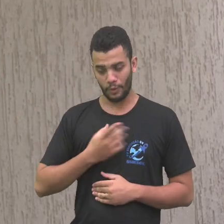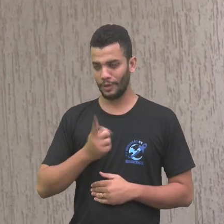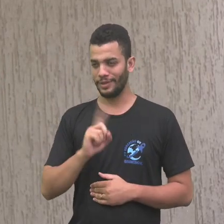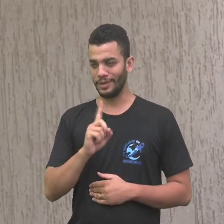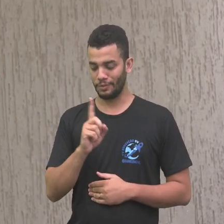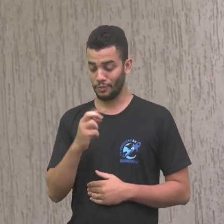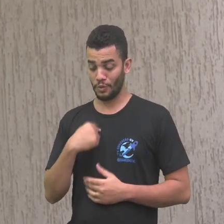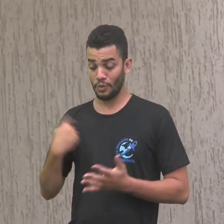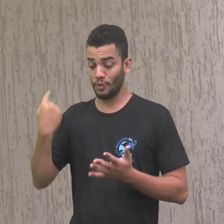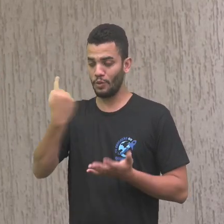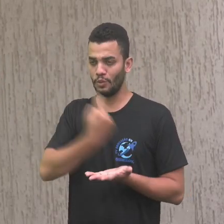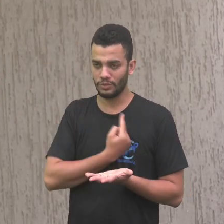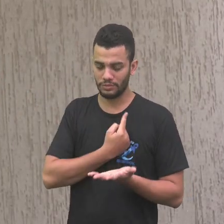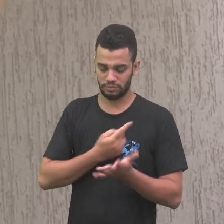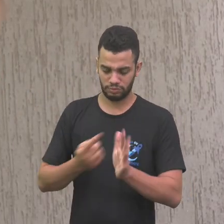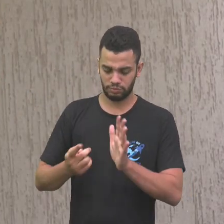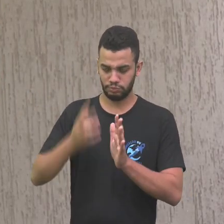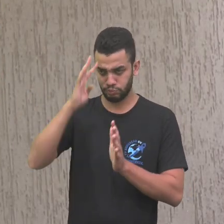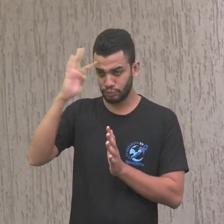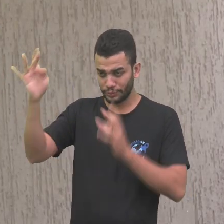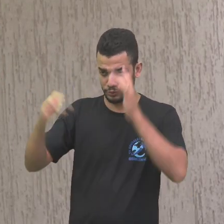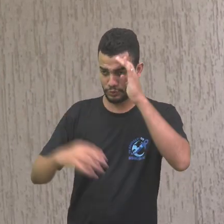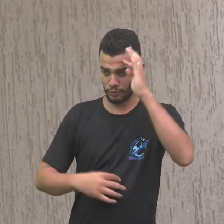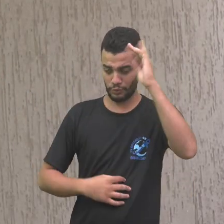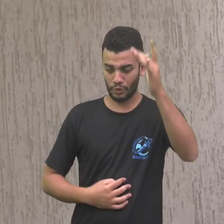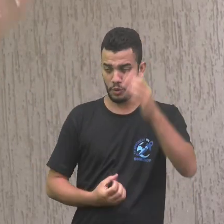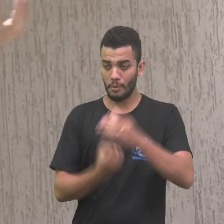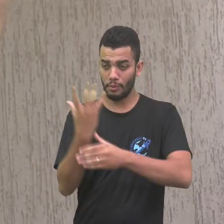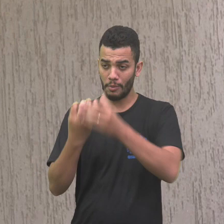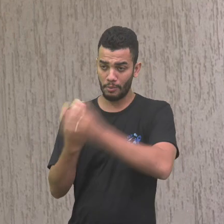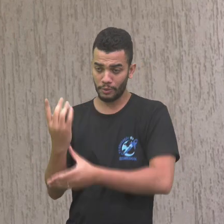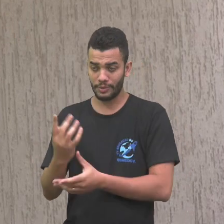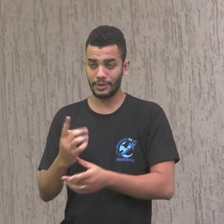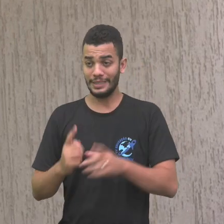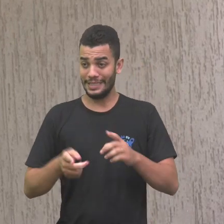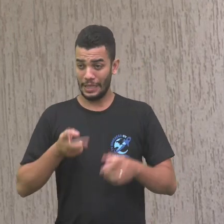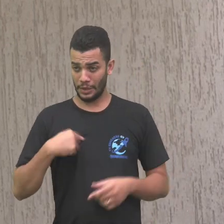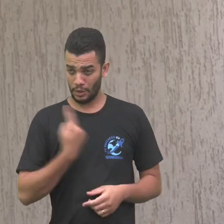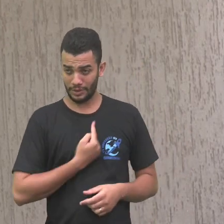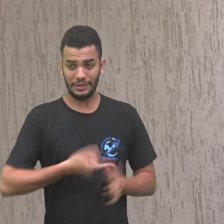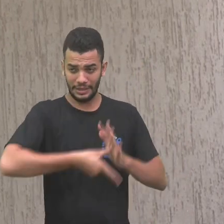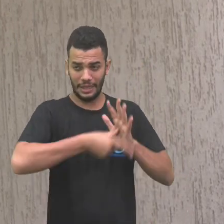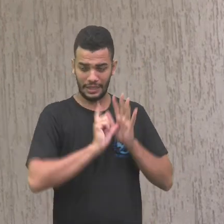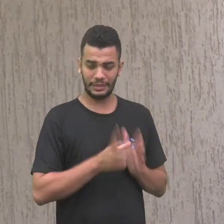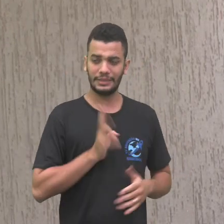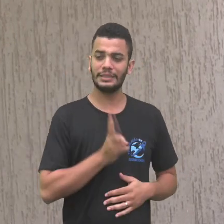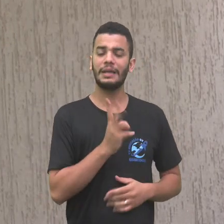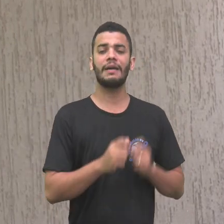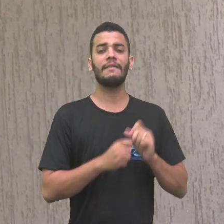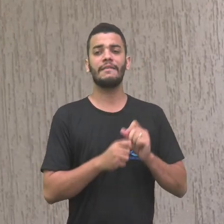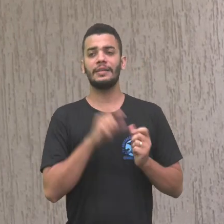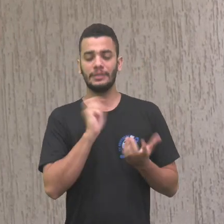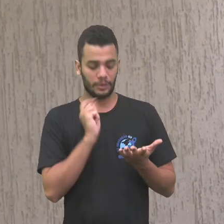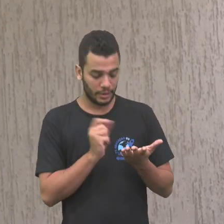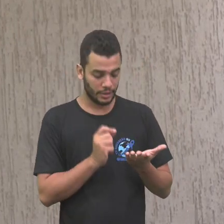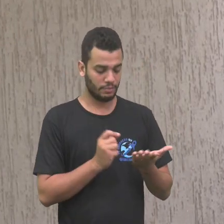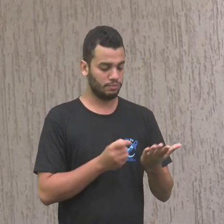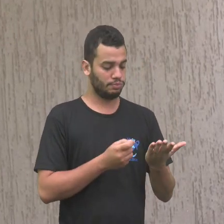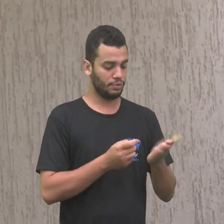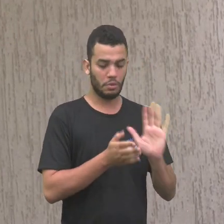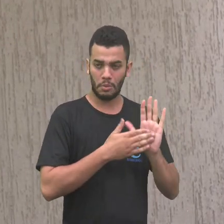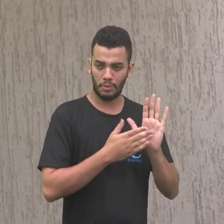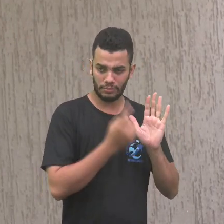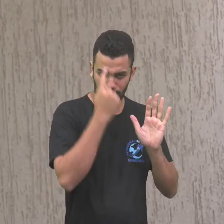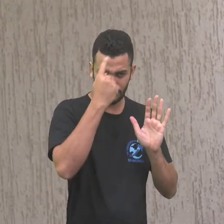da rede. Então, quando a gente começa algum projeto e vocês abraçam, isso nos enche de força e nos enche